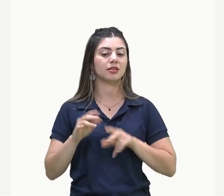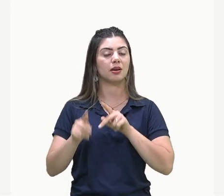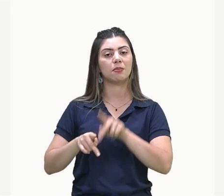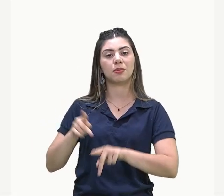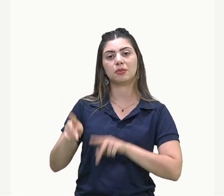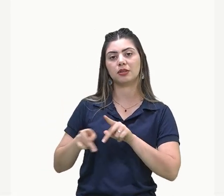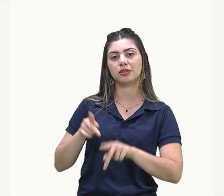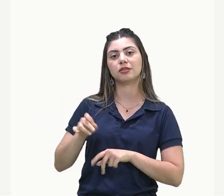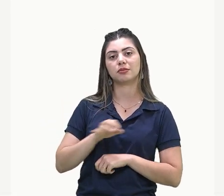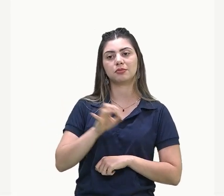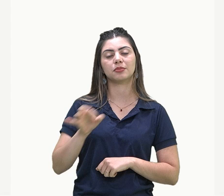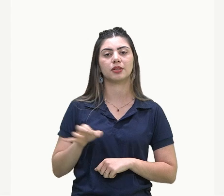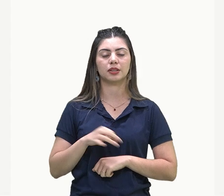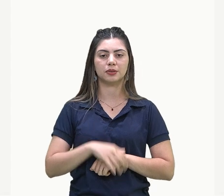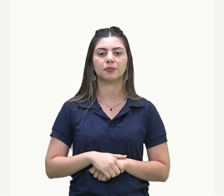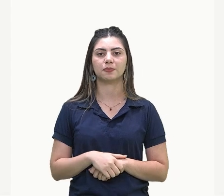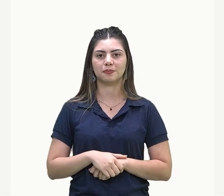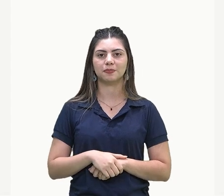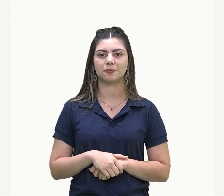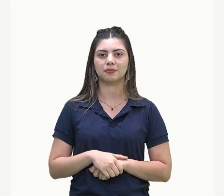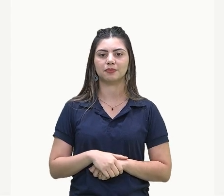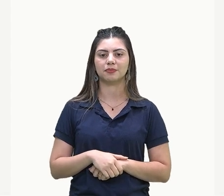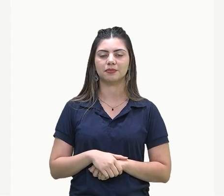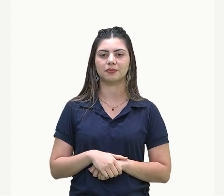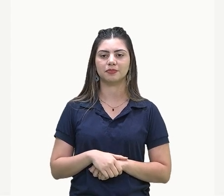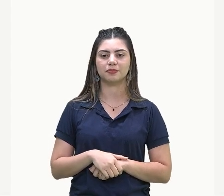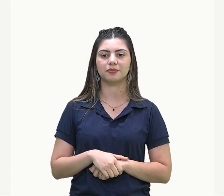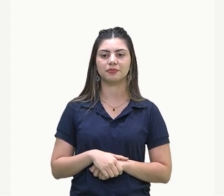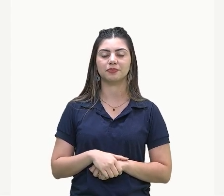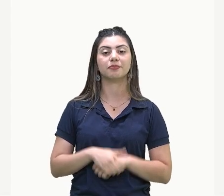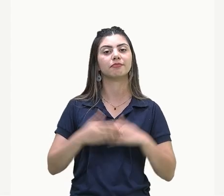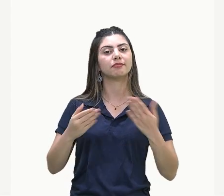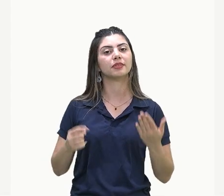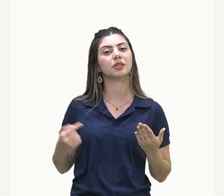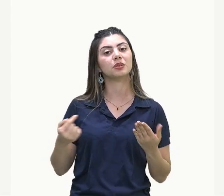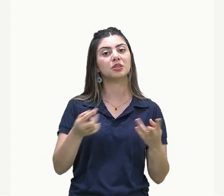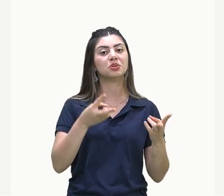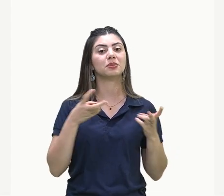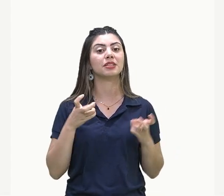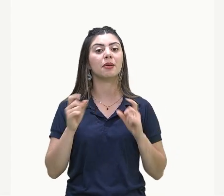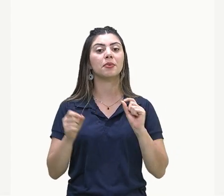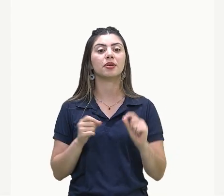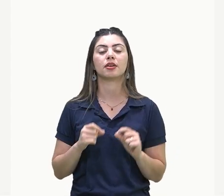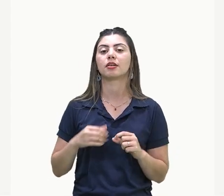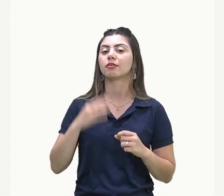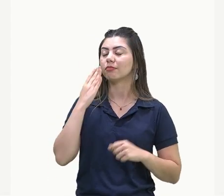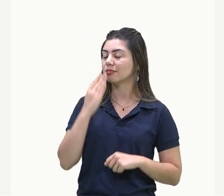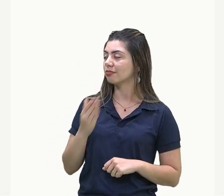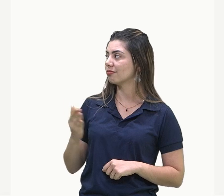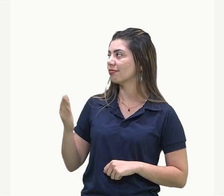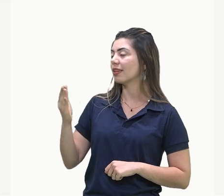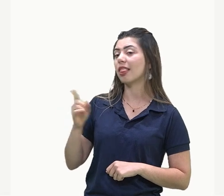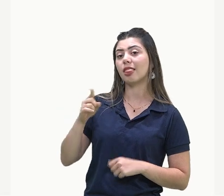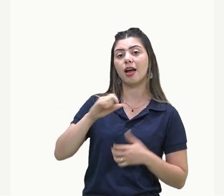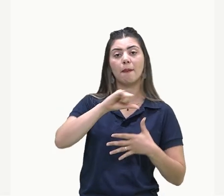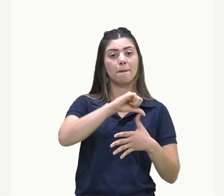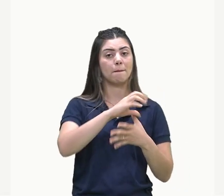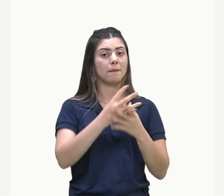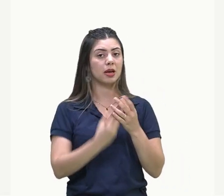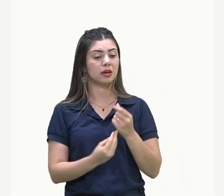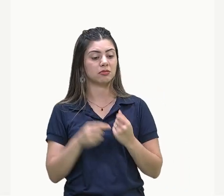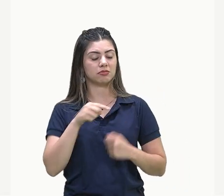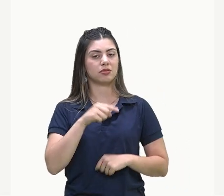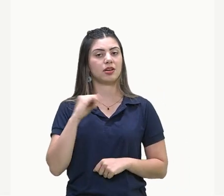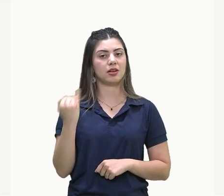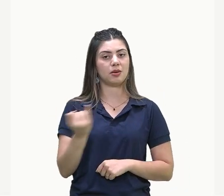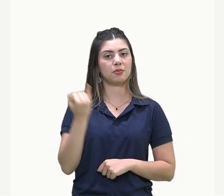população de um modo geral, ok? Então, a gente observa, gente, que o Mercosul, ele vai ser muito importante, né,